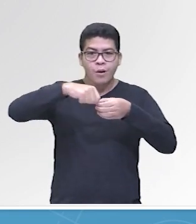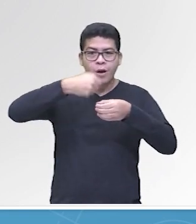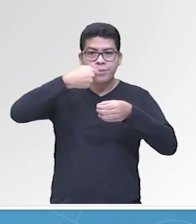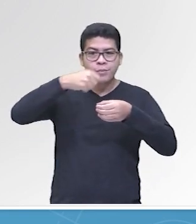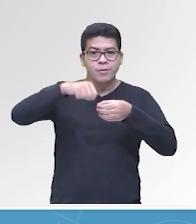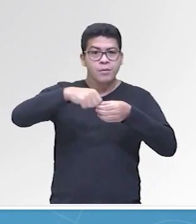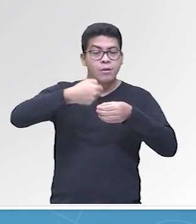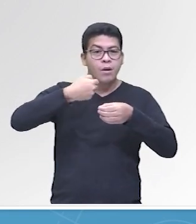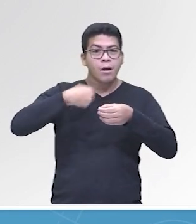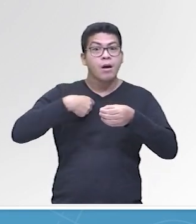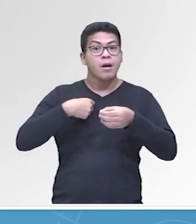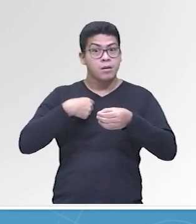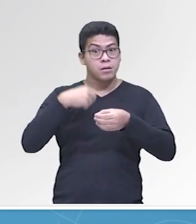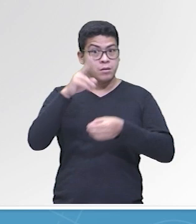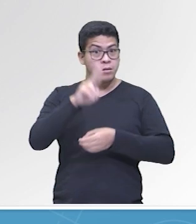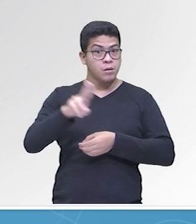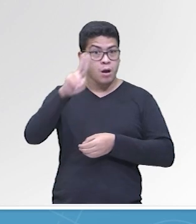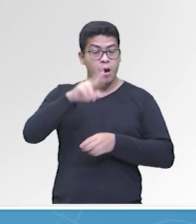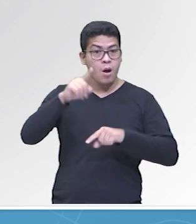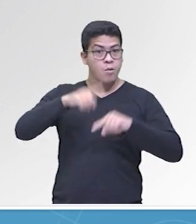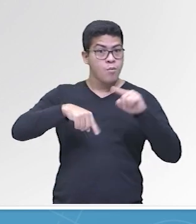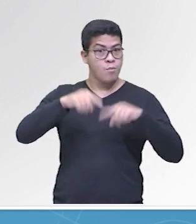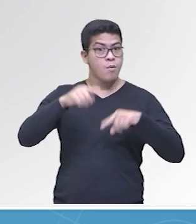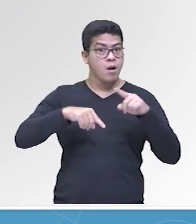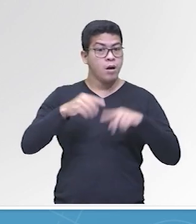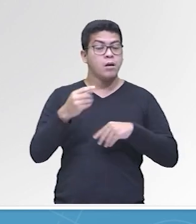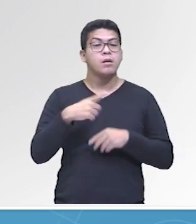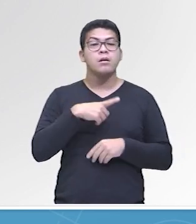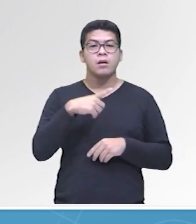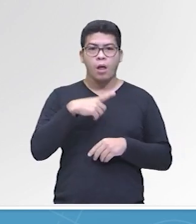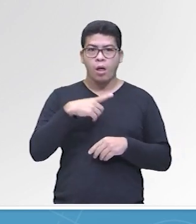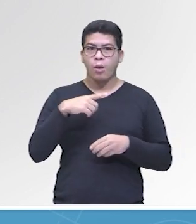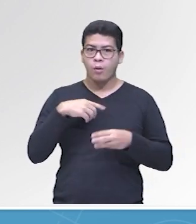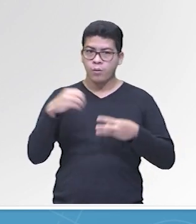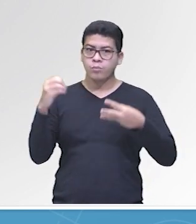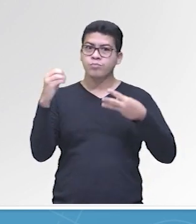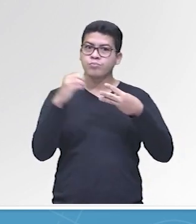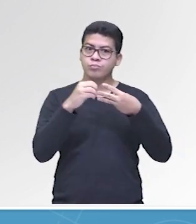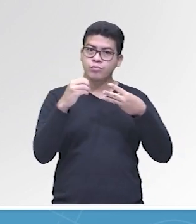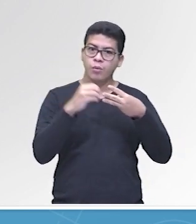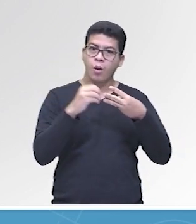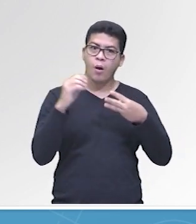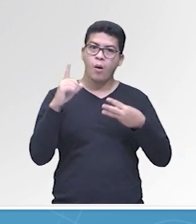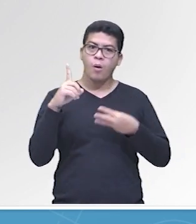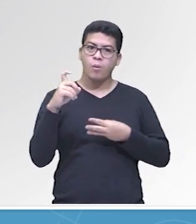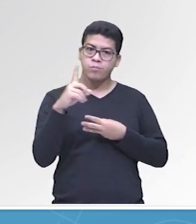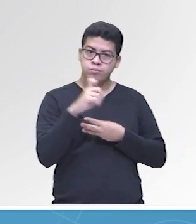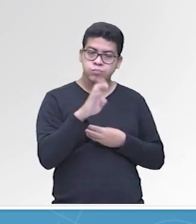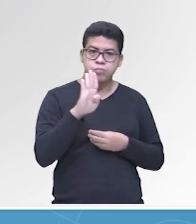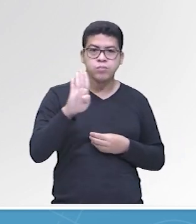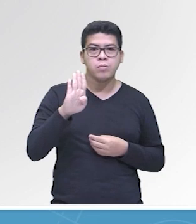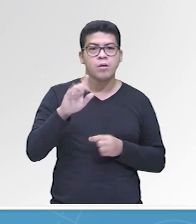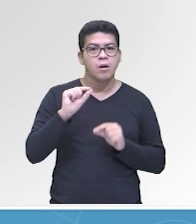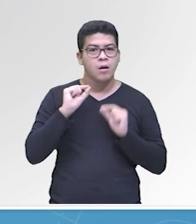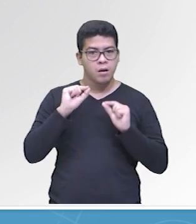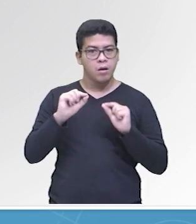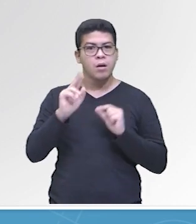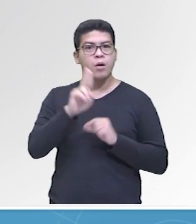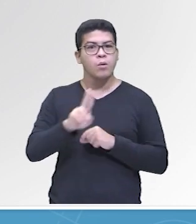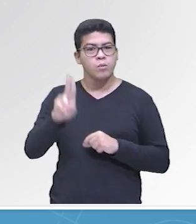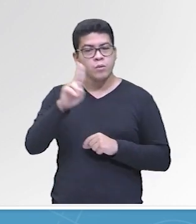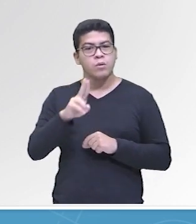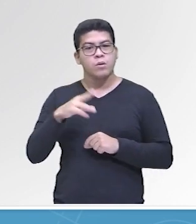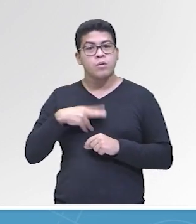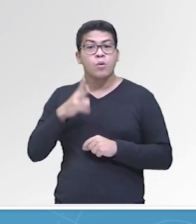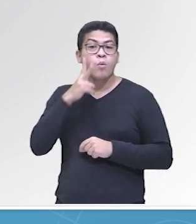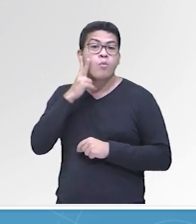material, é um produto que tem participação das bactérias na sua formulação, né? E para quem gosta aí,